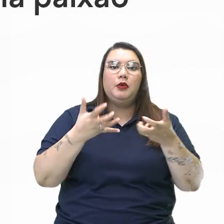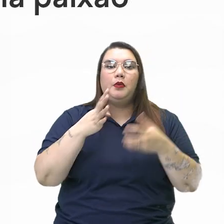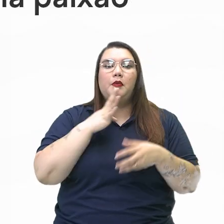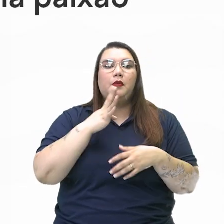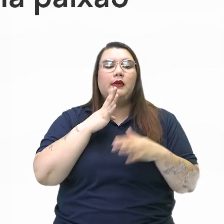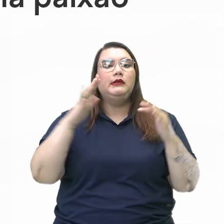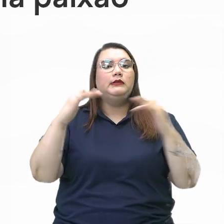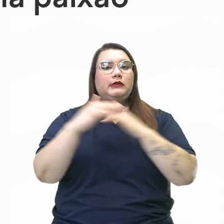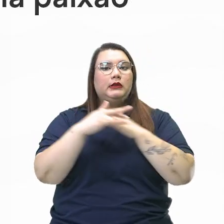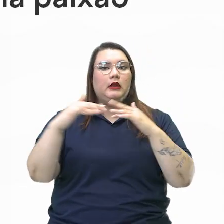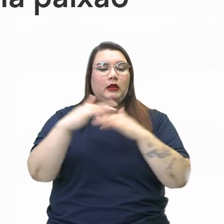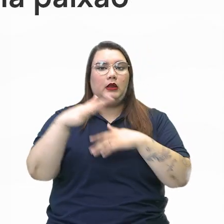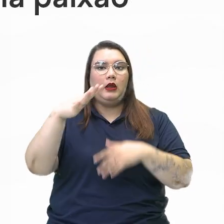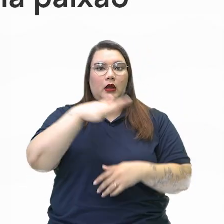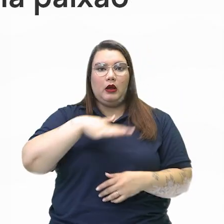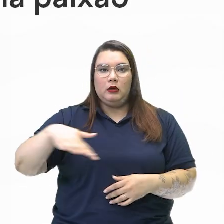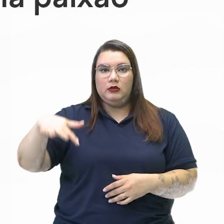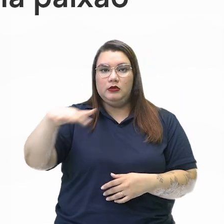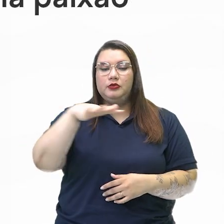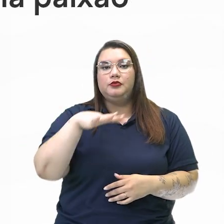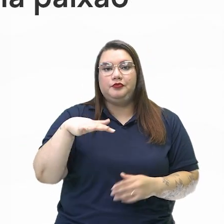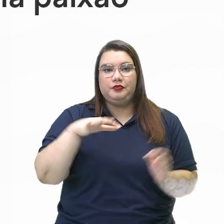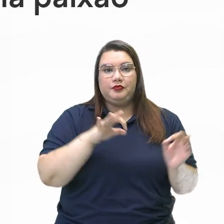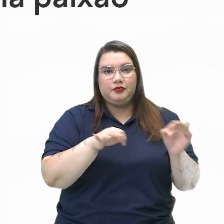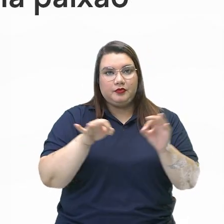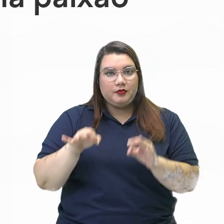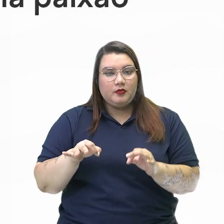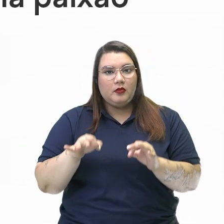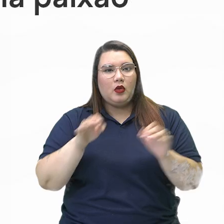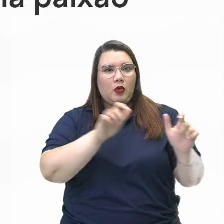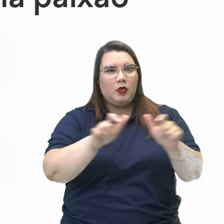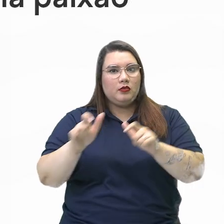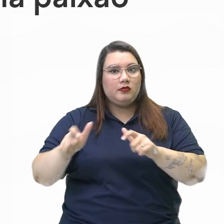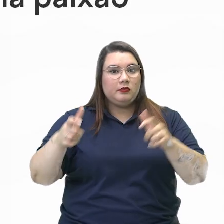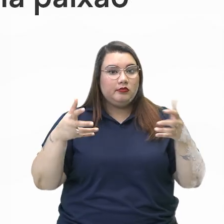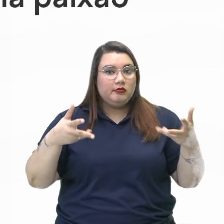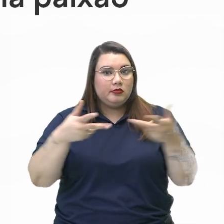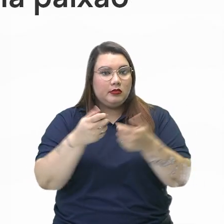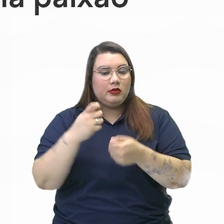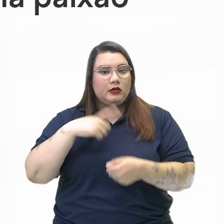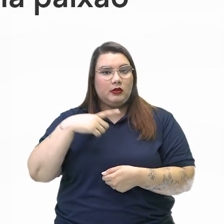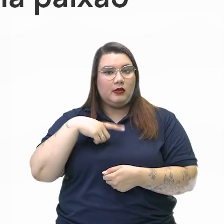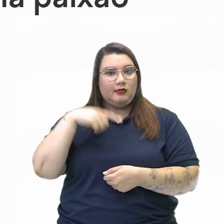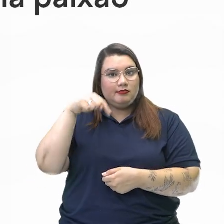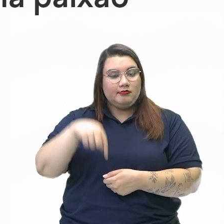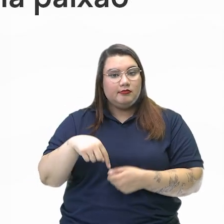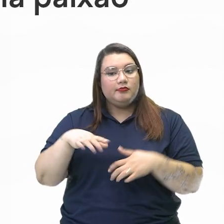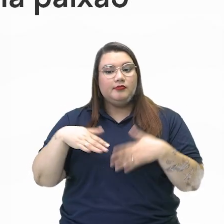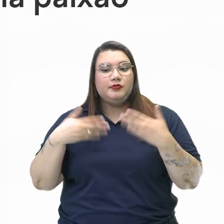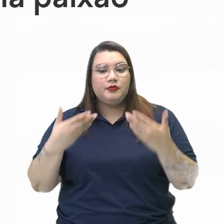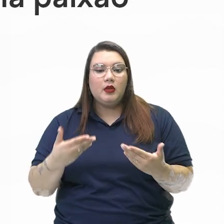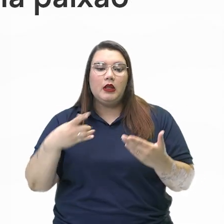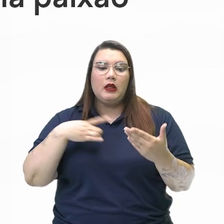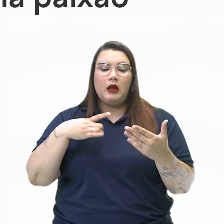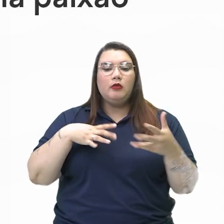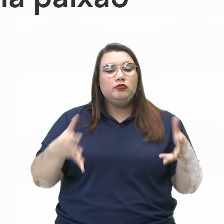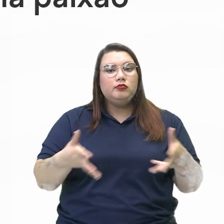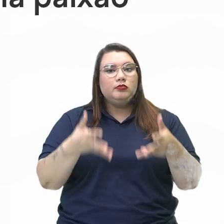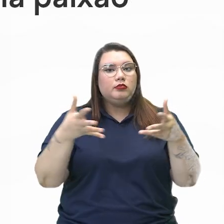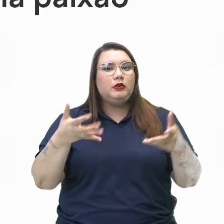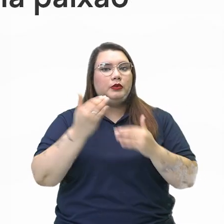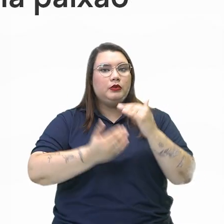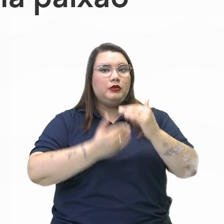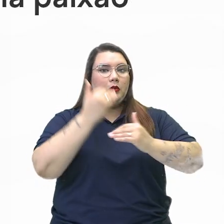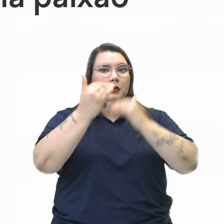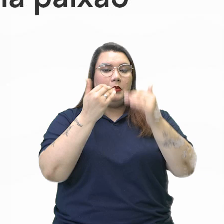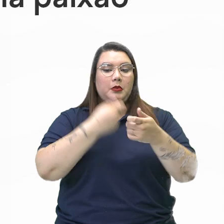também um pouco mais da nossa cultura, os locais belíssimos que temos aqui. Então, tudo isso estimulou o desenvolvimento